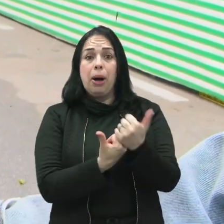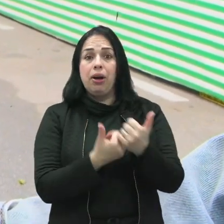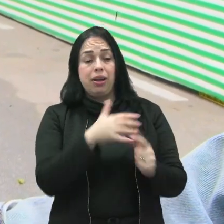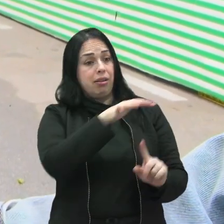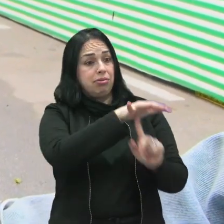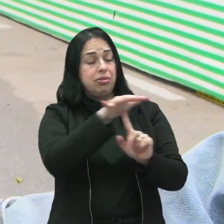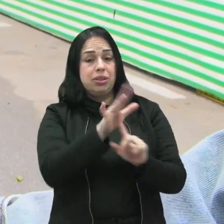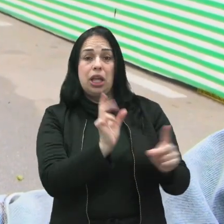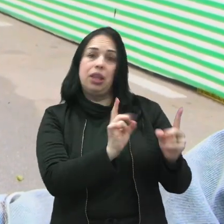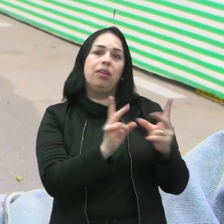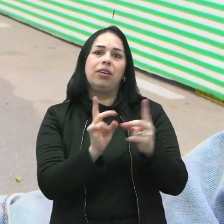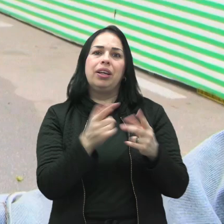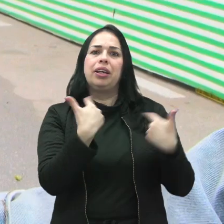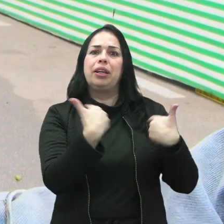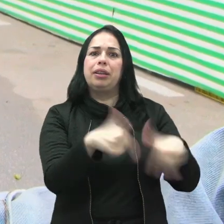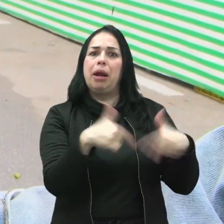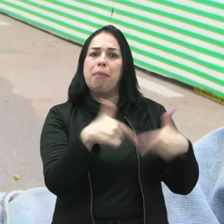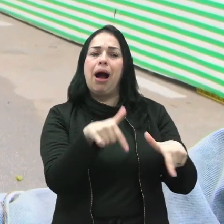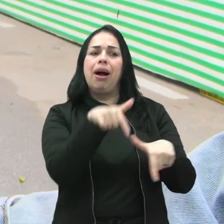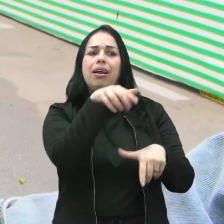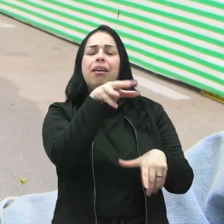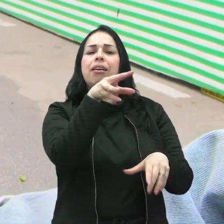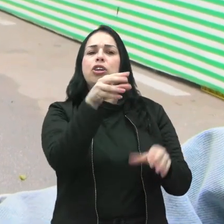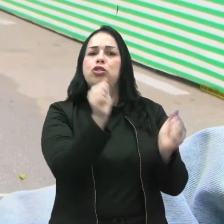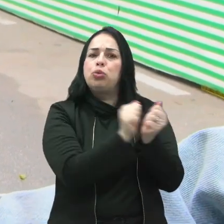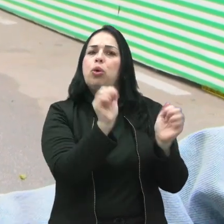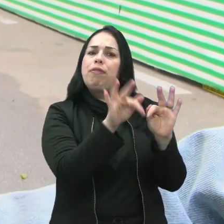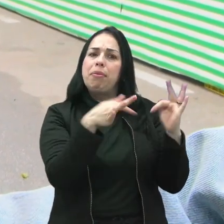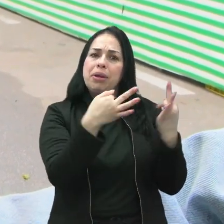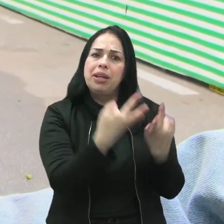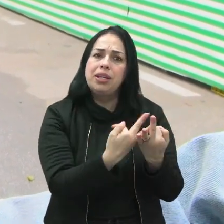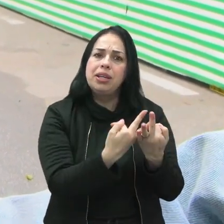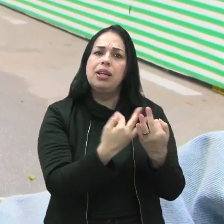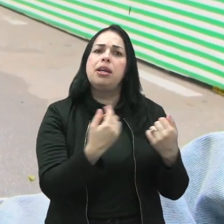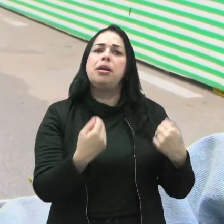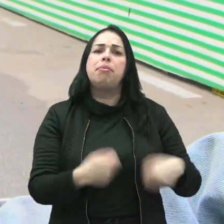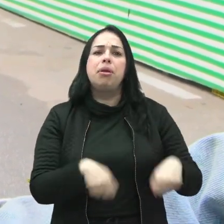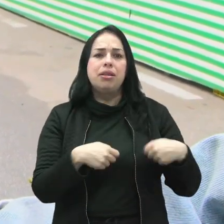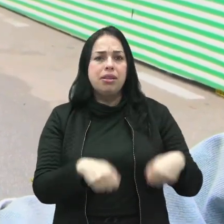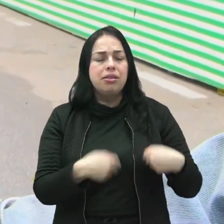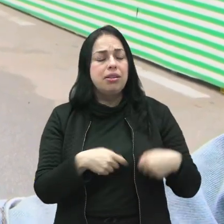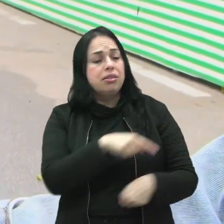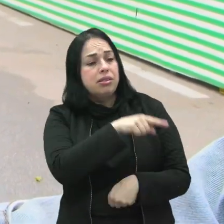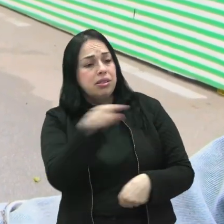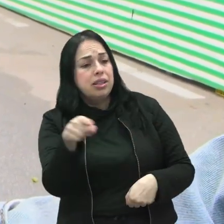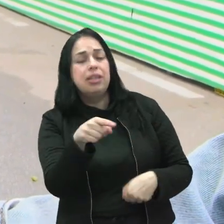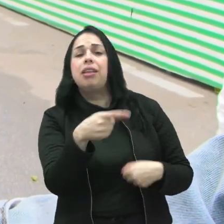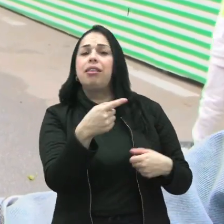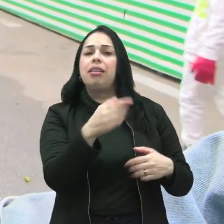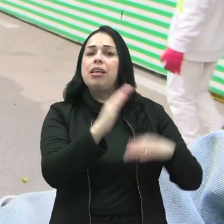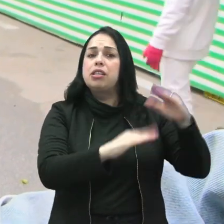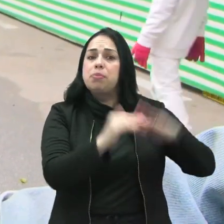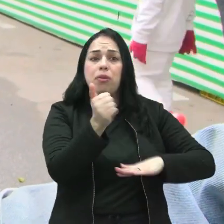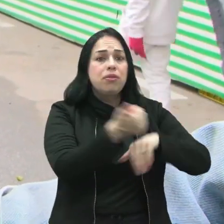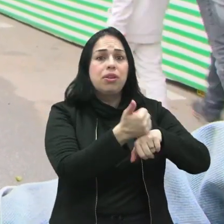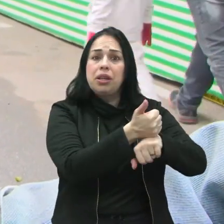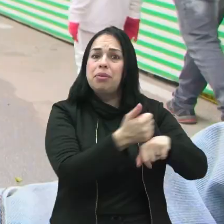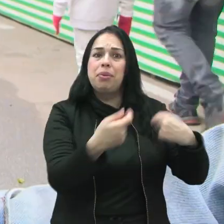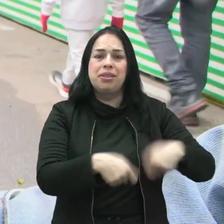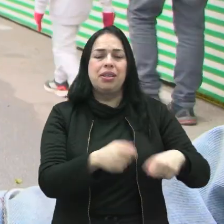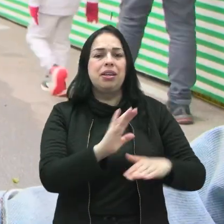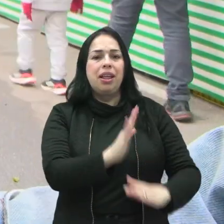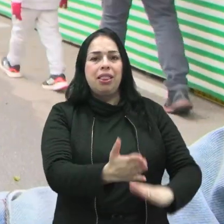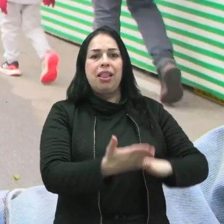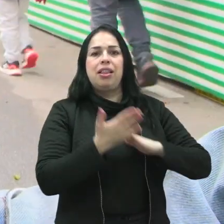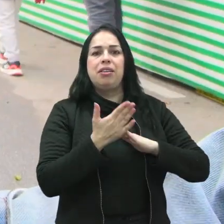dos feirantes que trabalham em economia familiar. E nós necessitamos desses trabalhadores porque